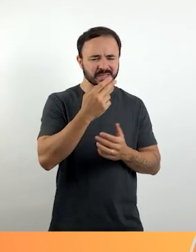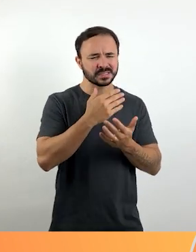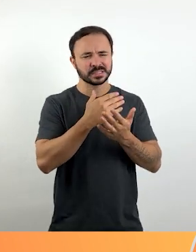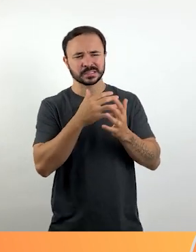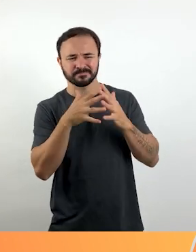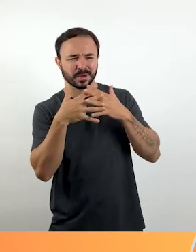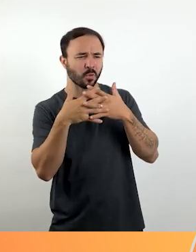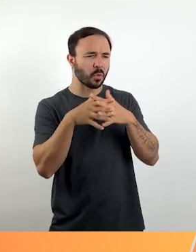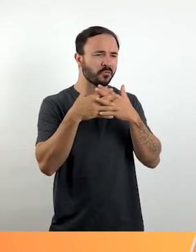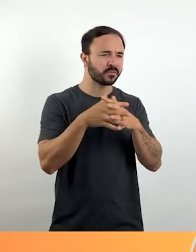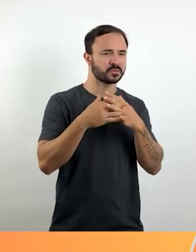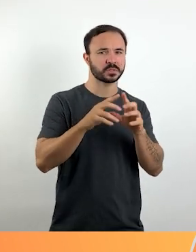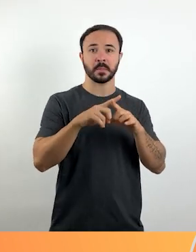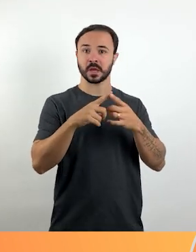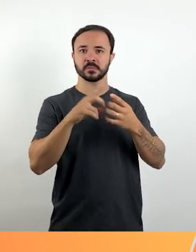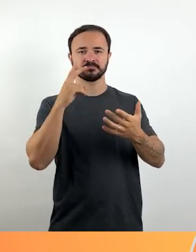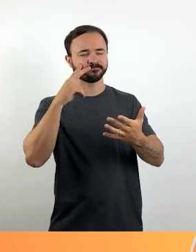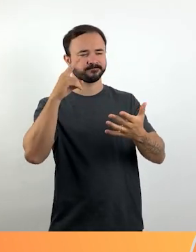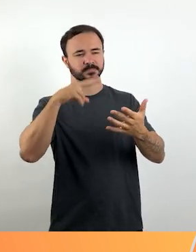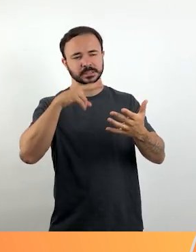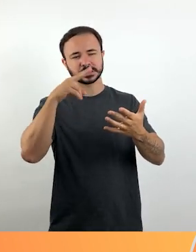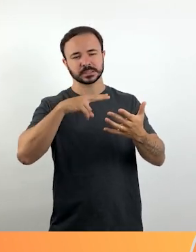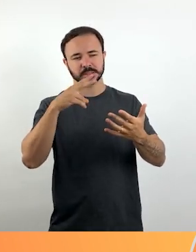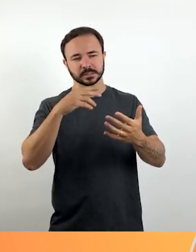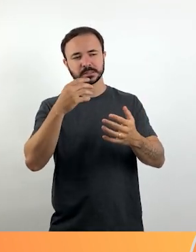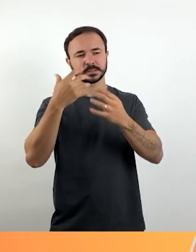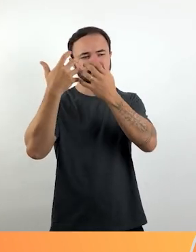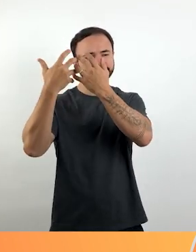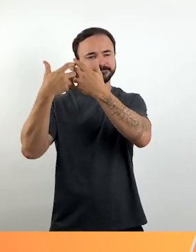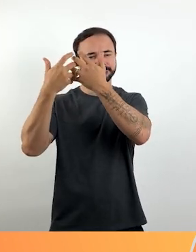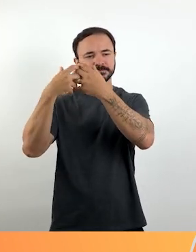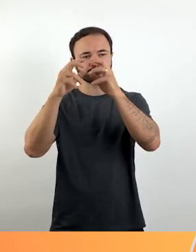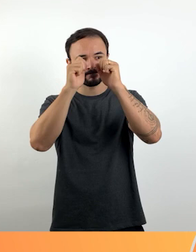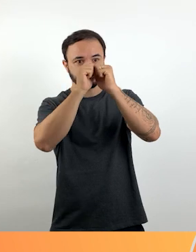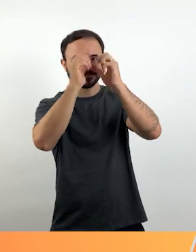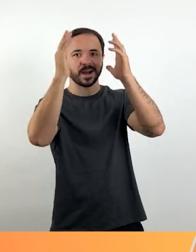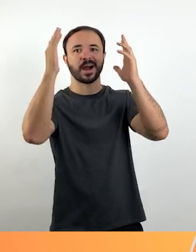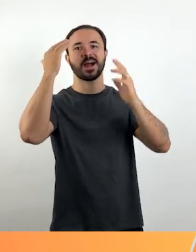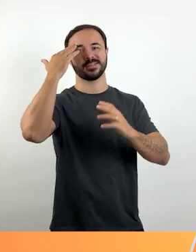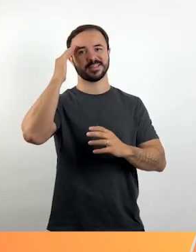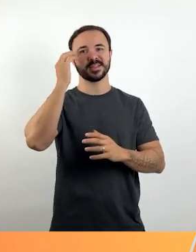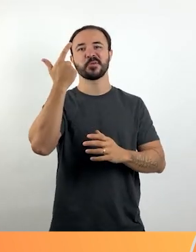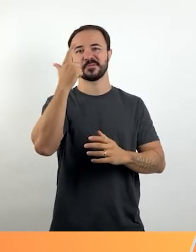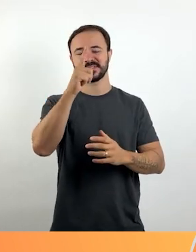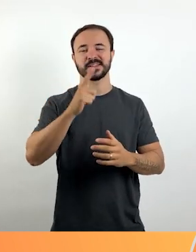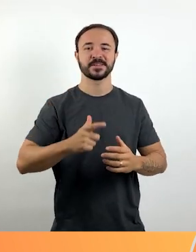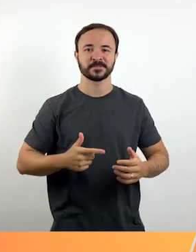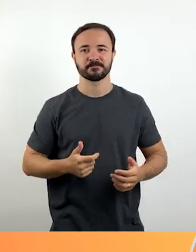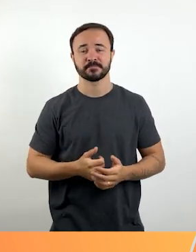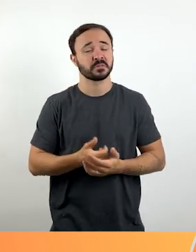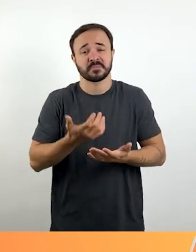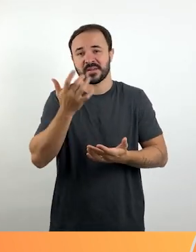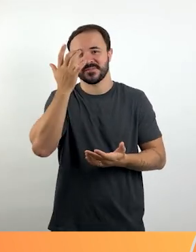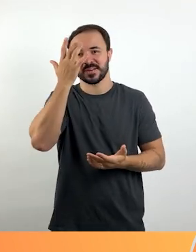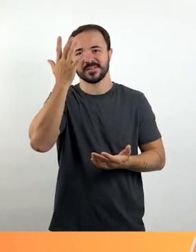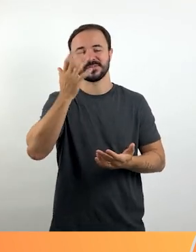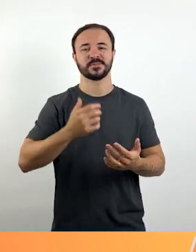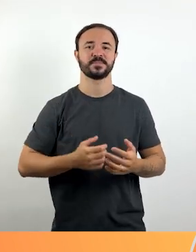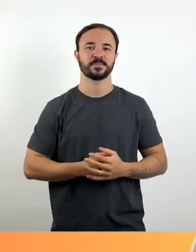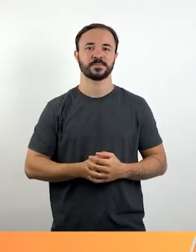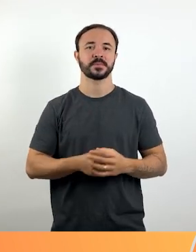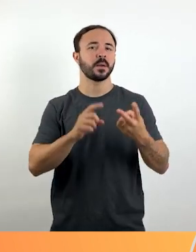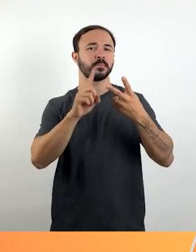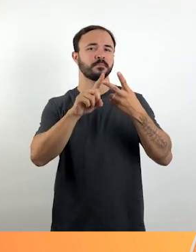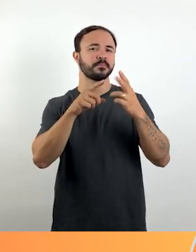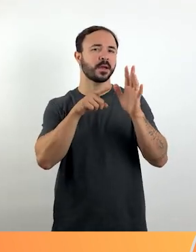quando você lê e observa, você consegue ver que a resolução dela é bem tranquila, certinho? Então vamos ver aqui outra